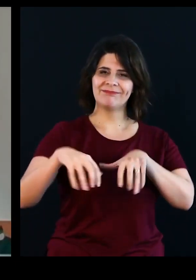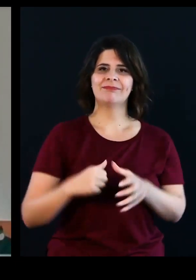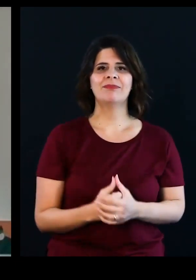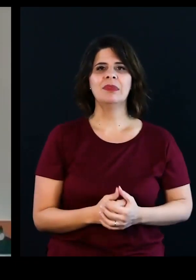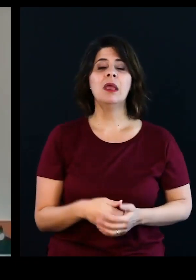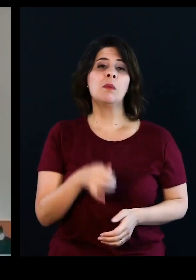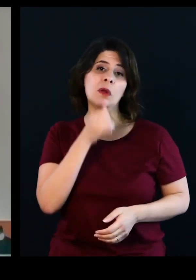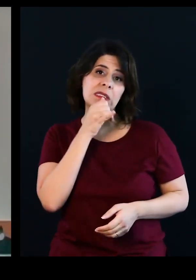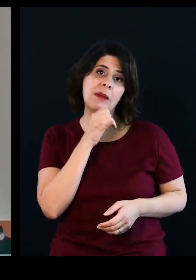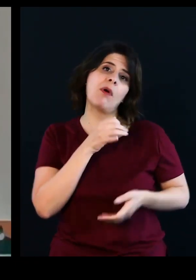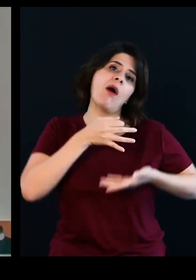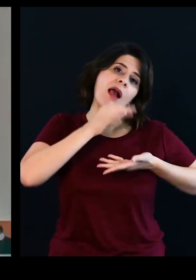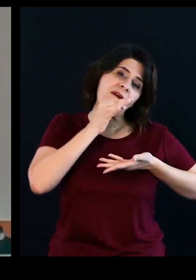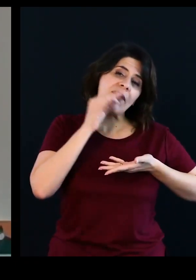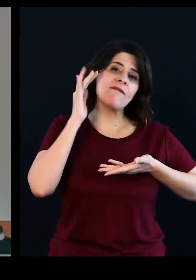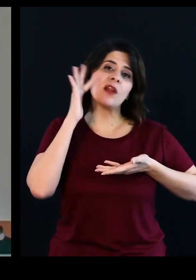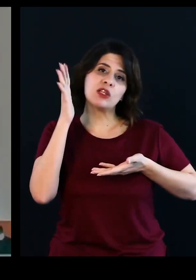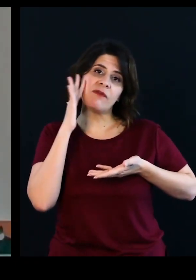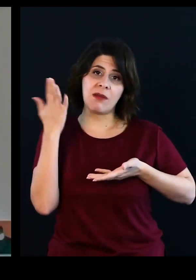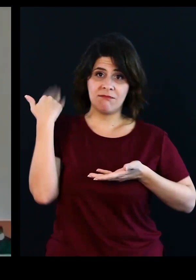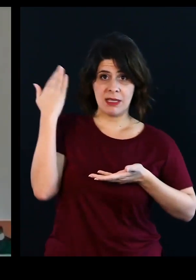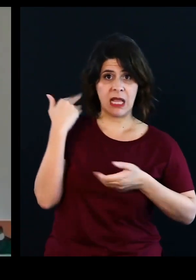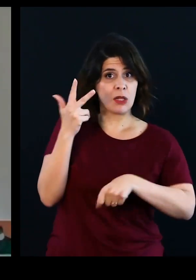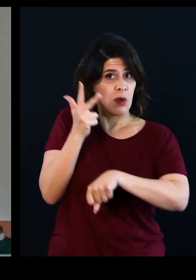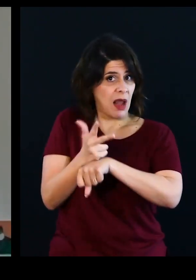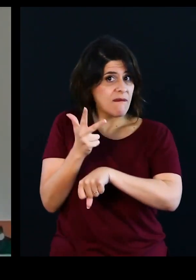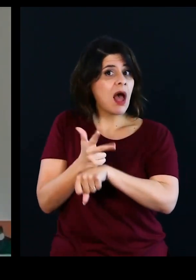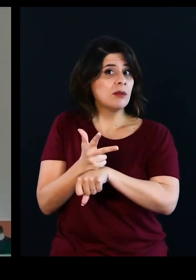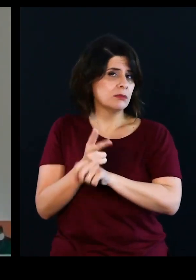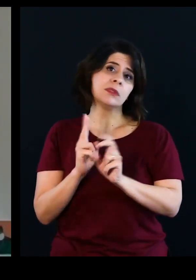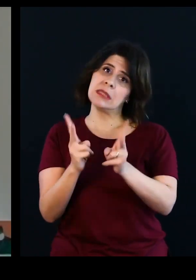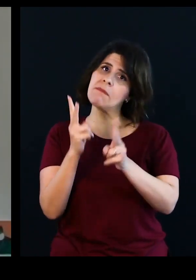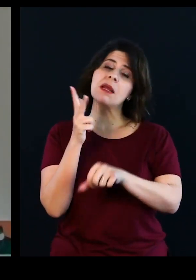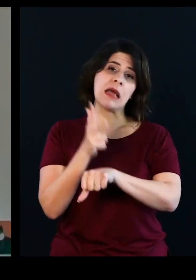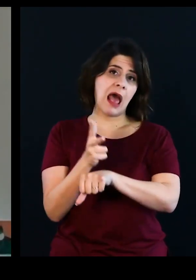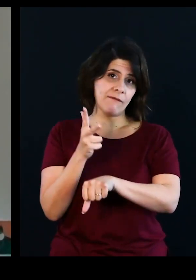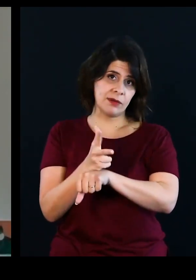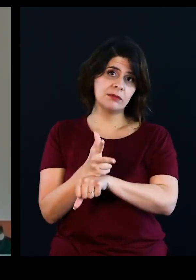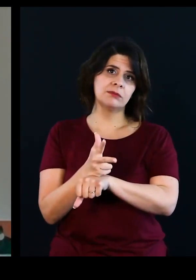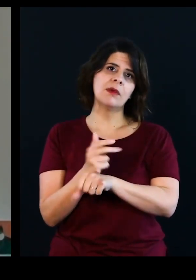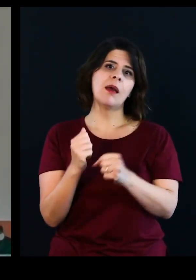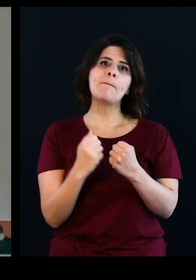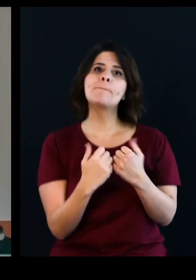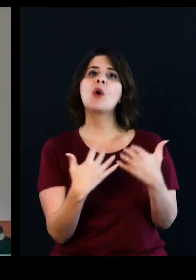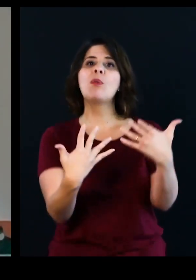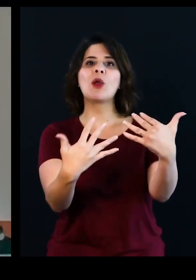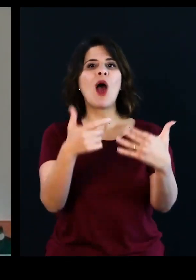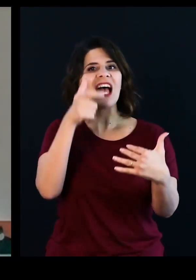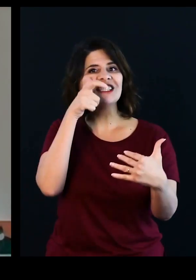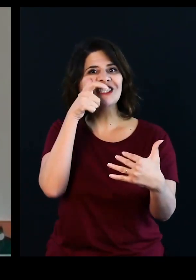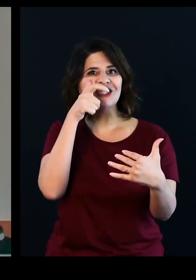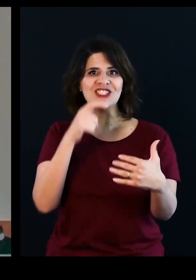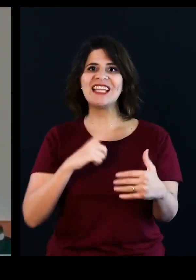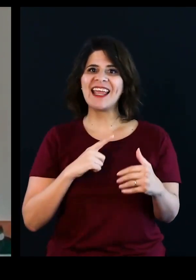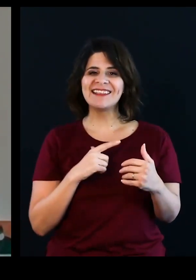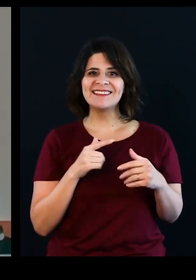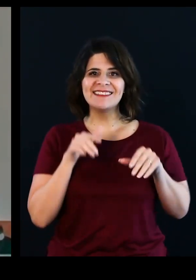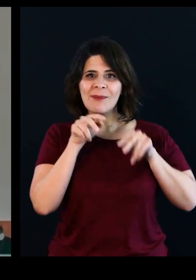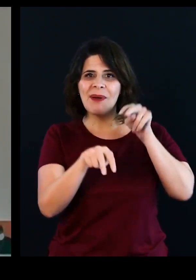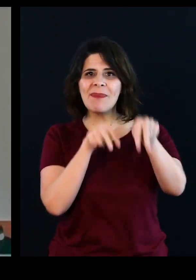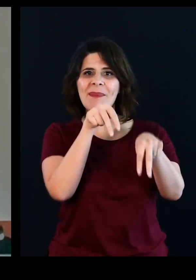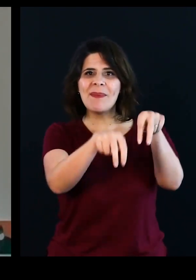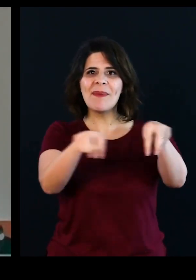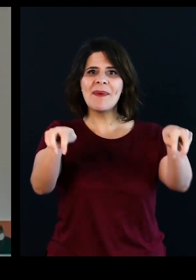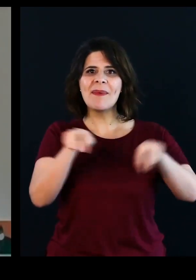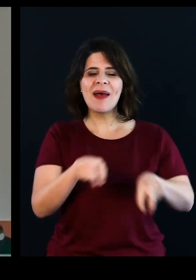Café Filosófico, que era gravado, normalmente ele é gravado com o público, nós passamos a fazer sem o